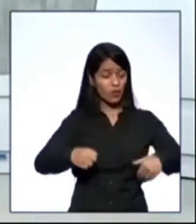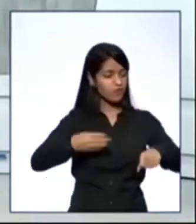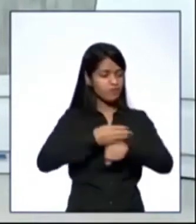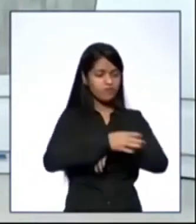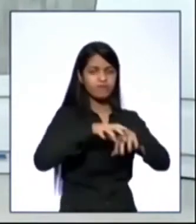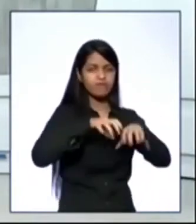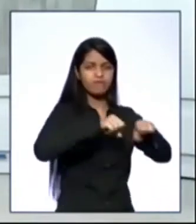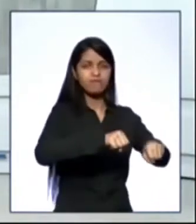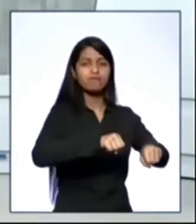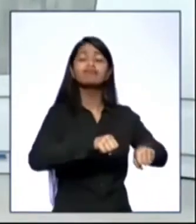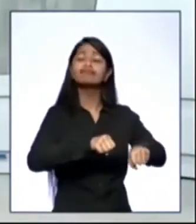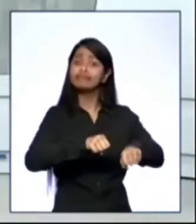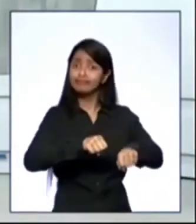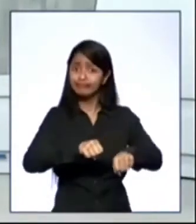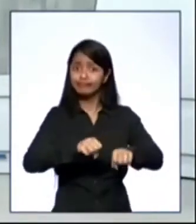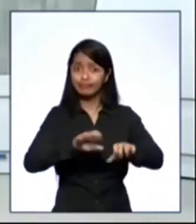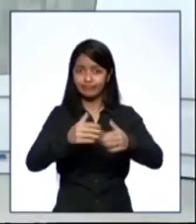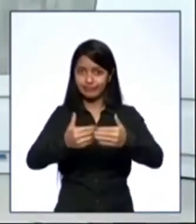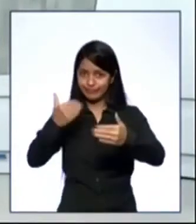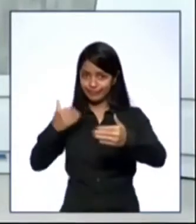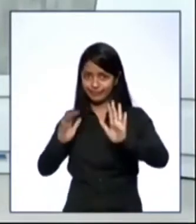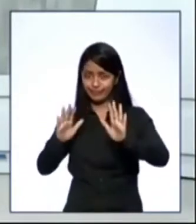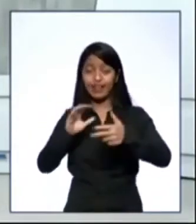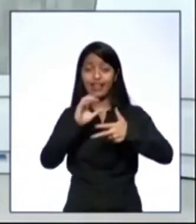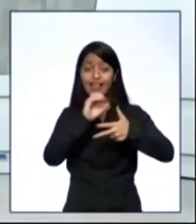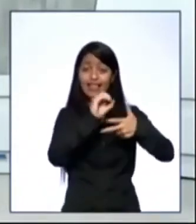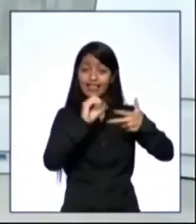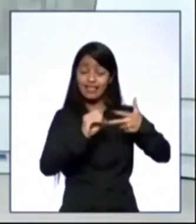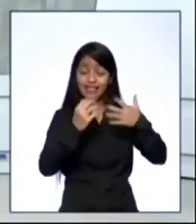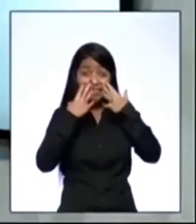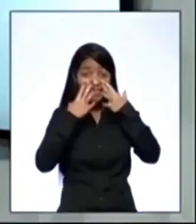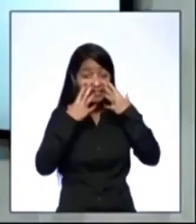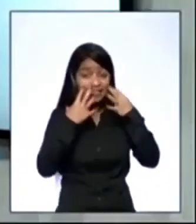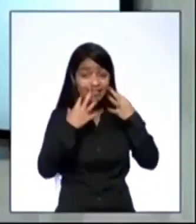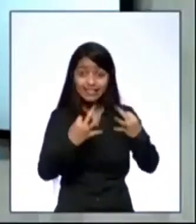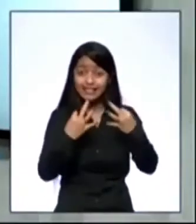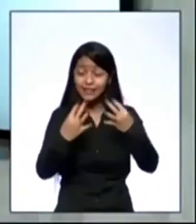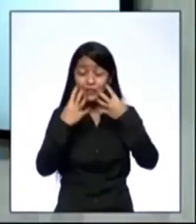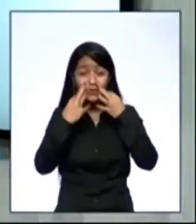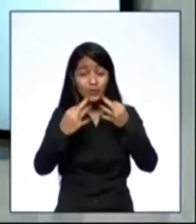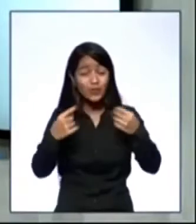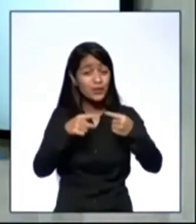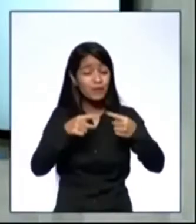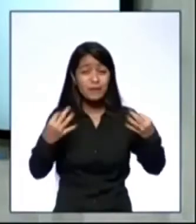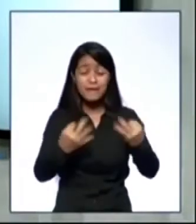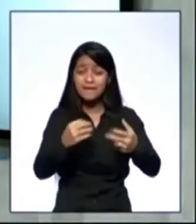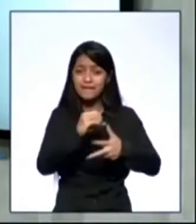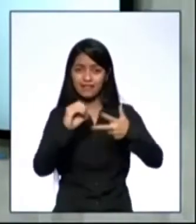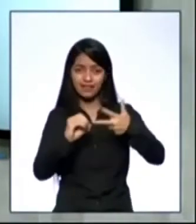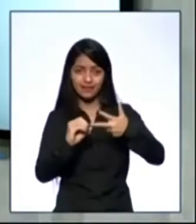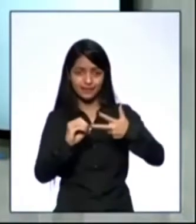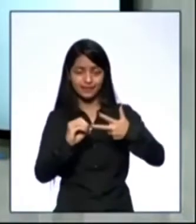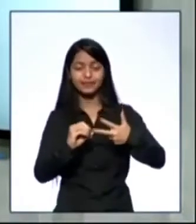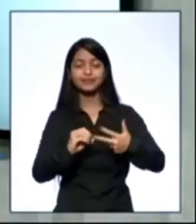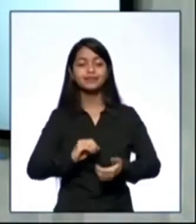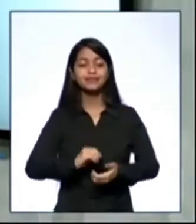aí, nossa, agora é Enem, mano. Agora é Enem, presta atenção aqui. Agora é muito Enem.